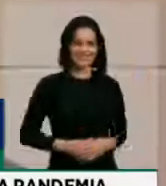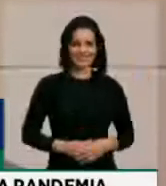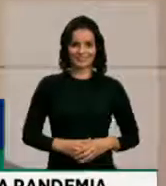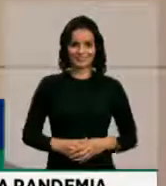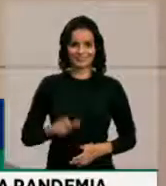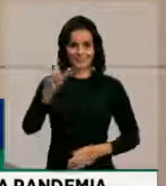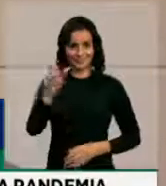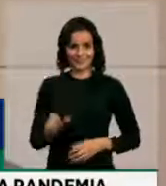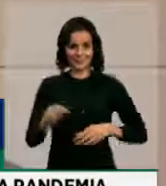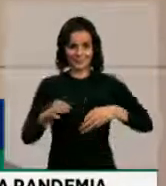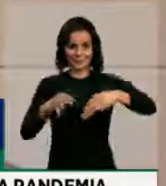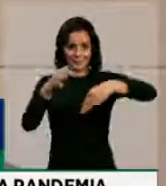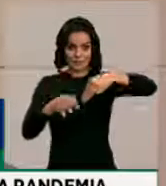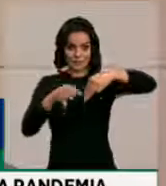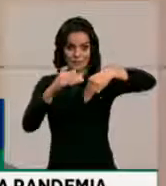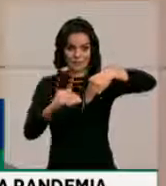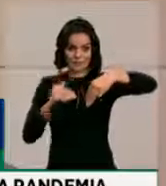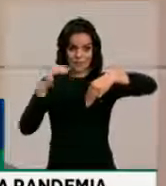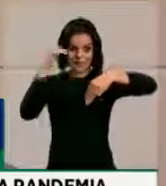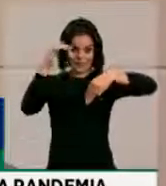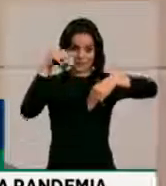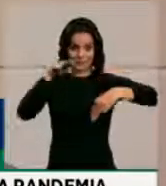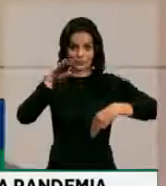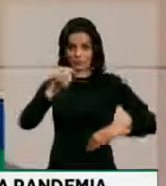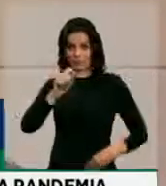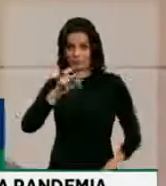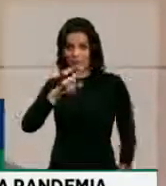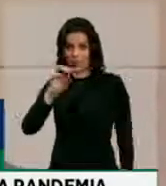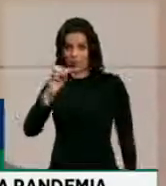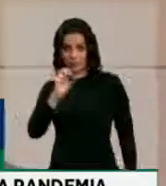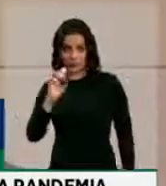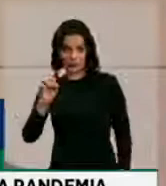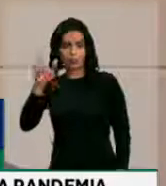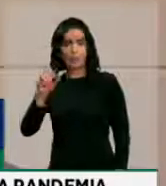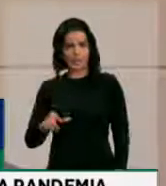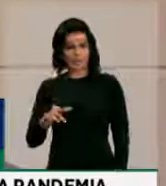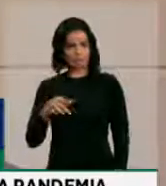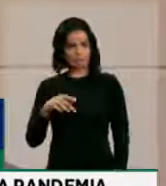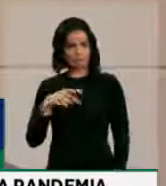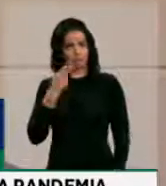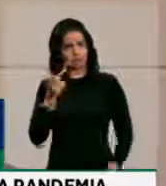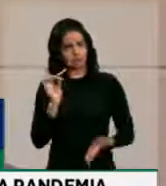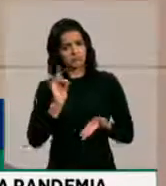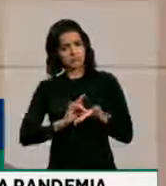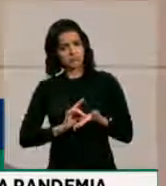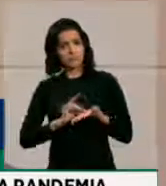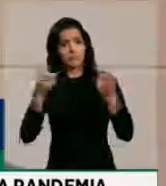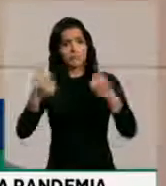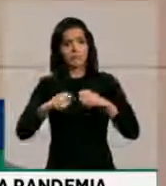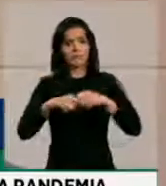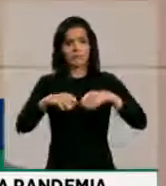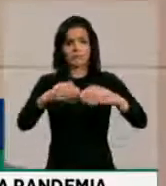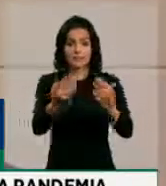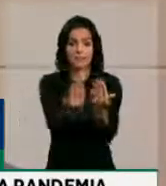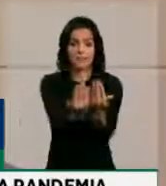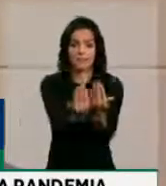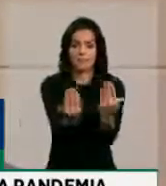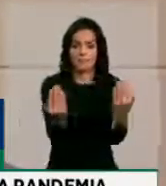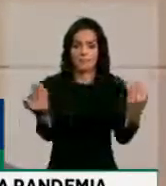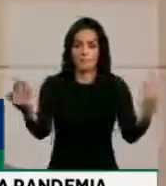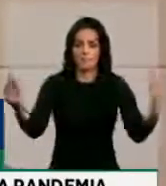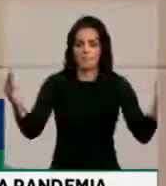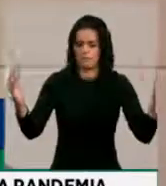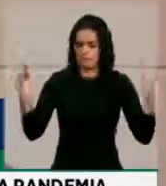O ministro Barroso reconheceu nessa decisão a necessidade de uma barreira sanitária para proteger